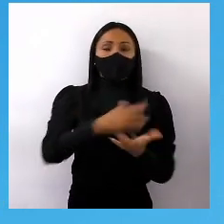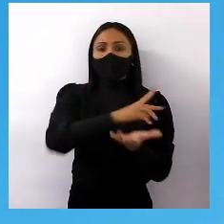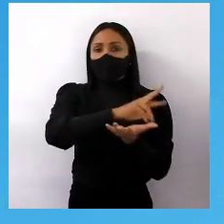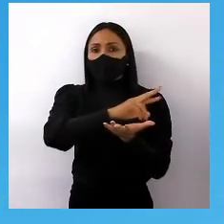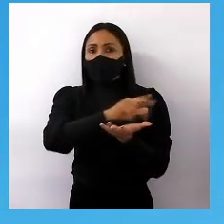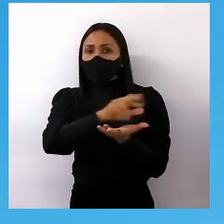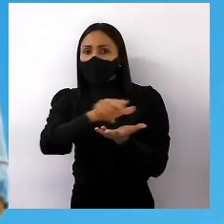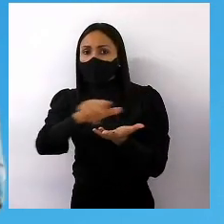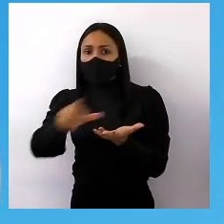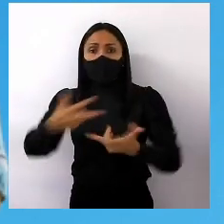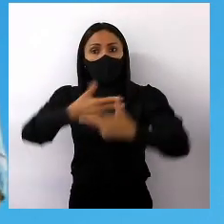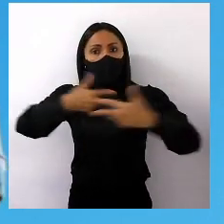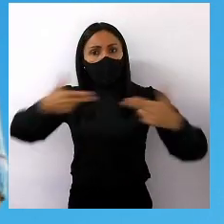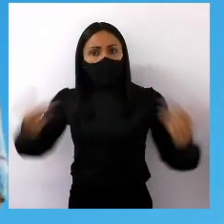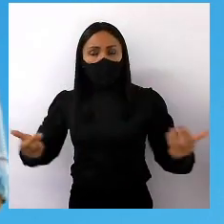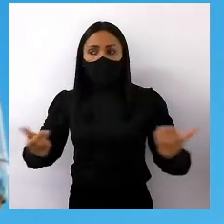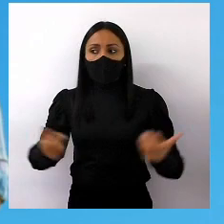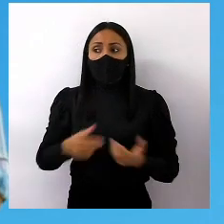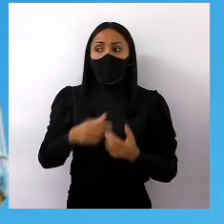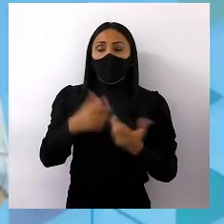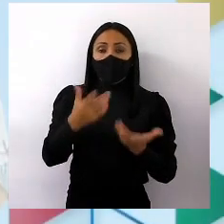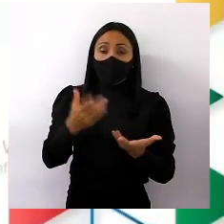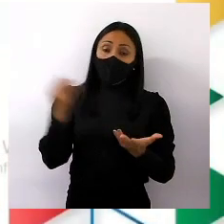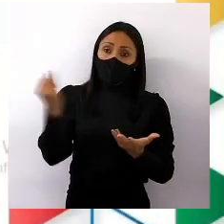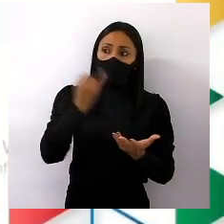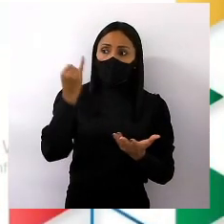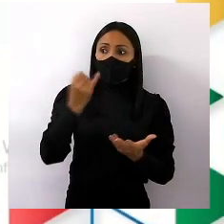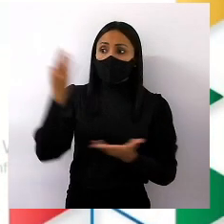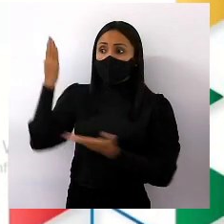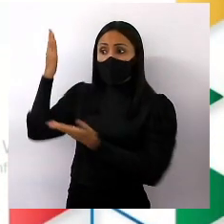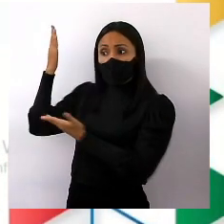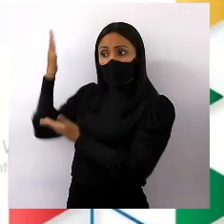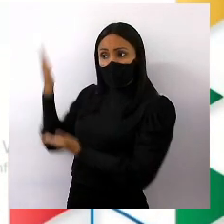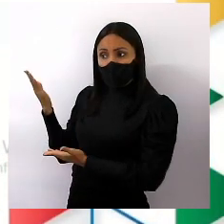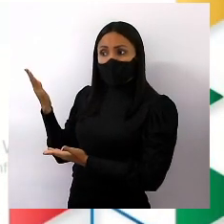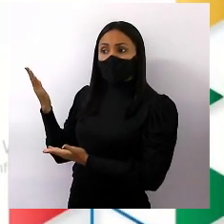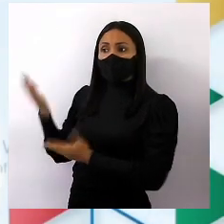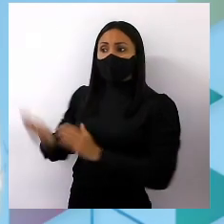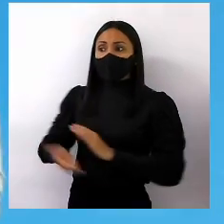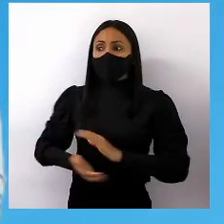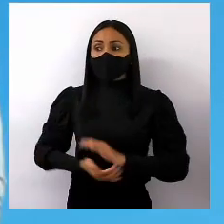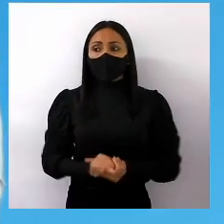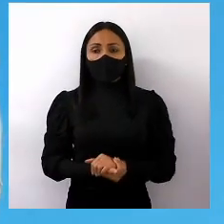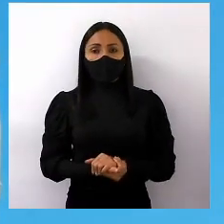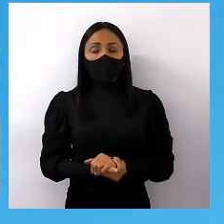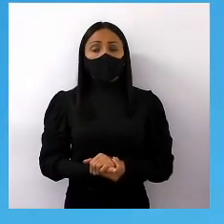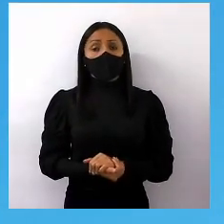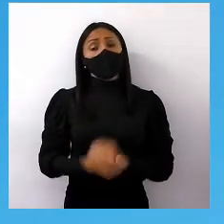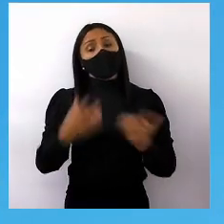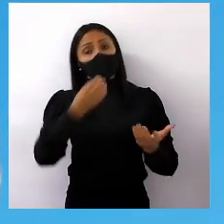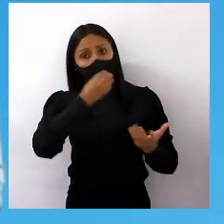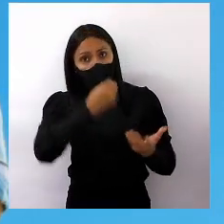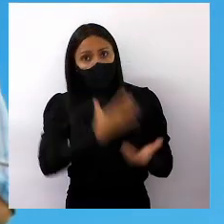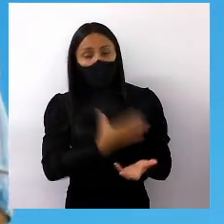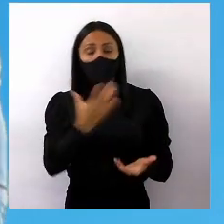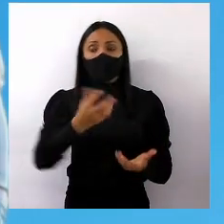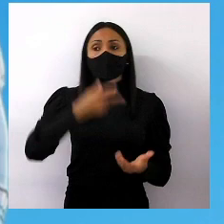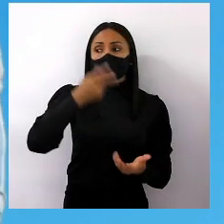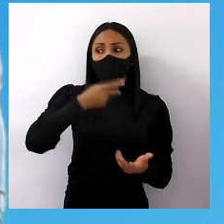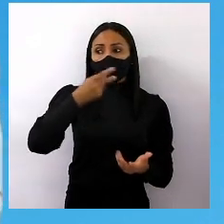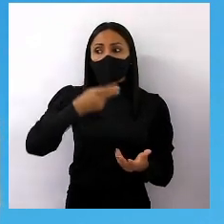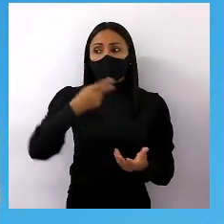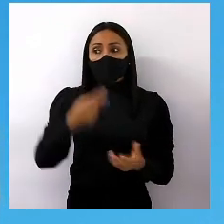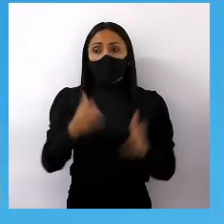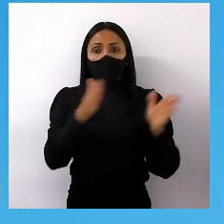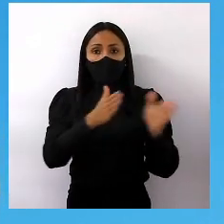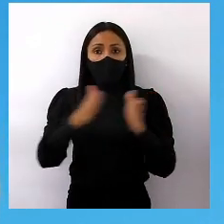Então tá aí um registro importante para André e para a família Madureira. Eu acho interessante, foi muito bom você falar justamente essa